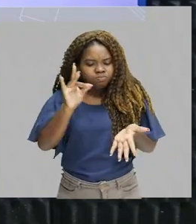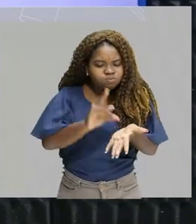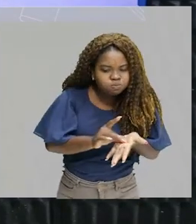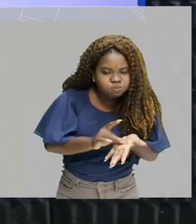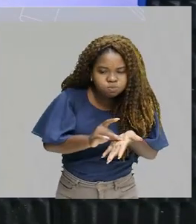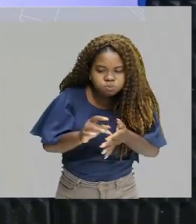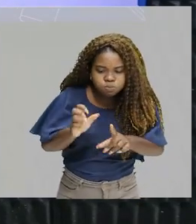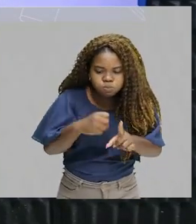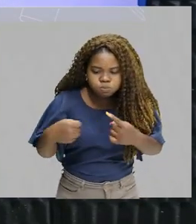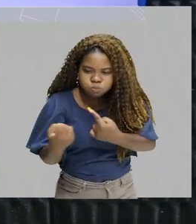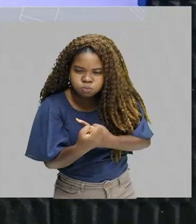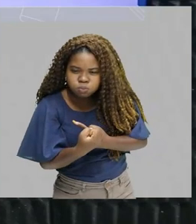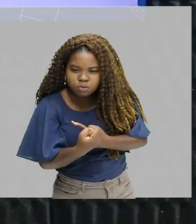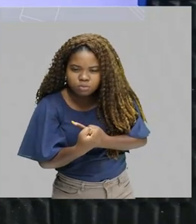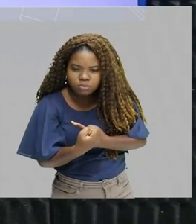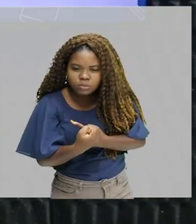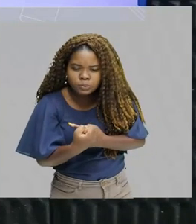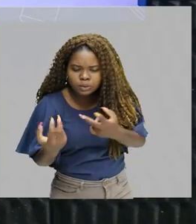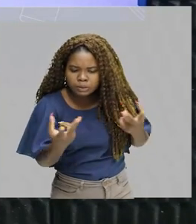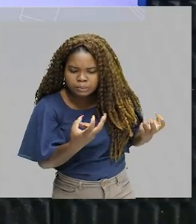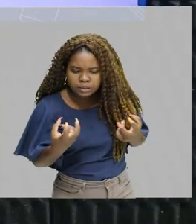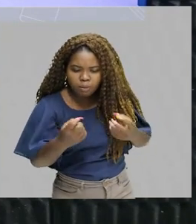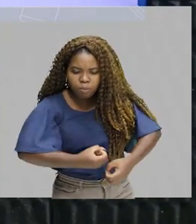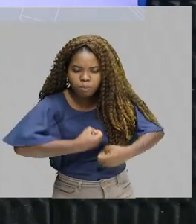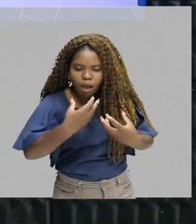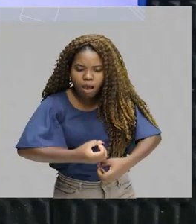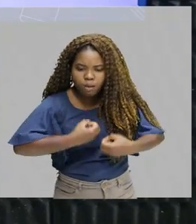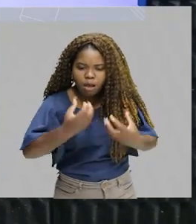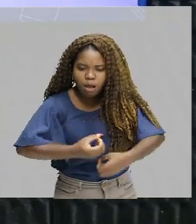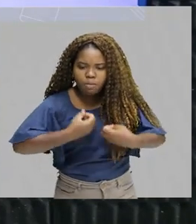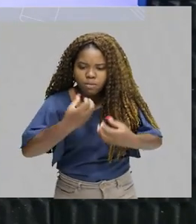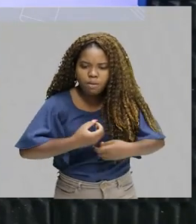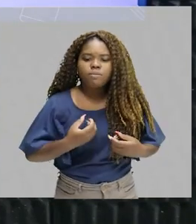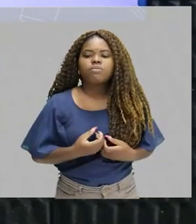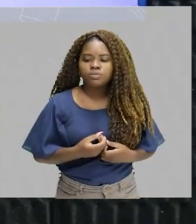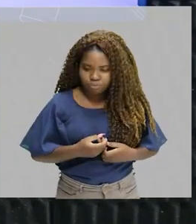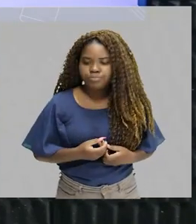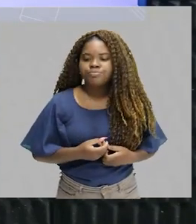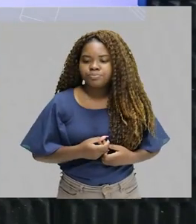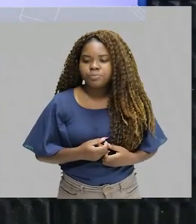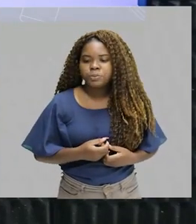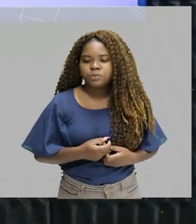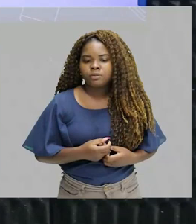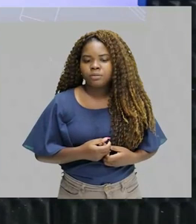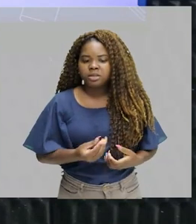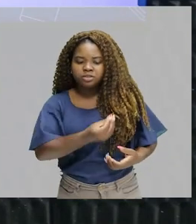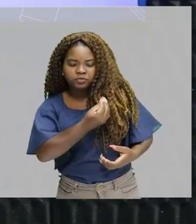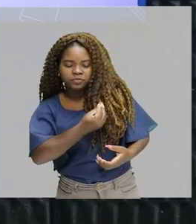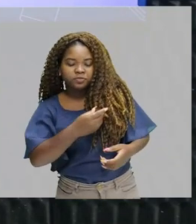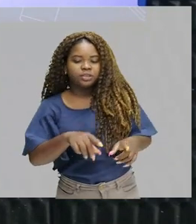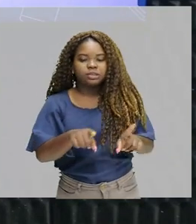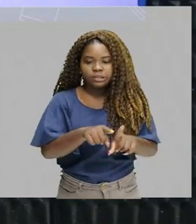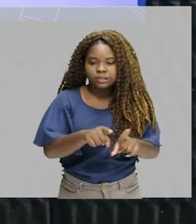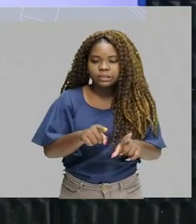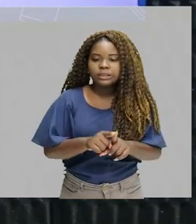a partir da análise da produção e das condições materiais de vida e de